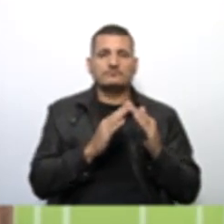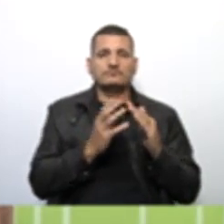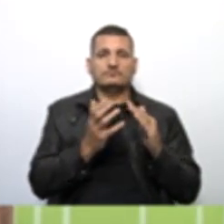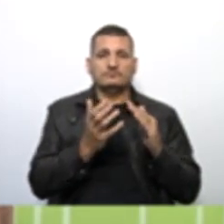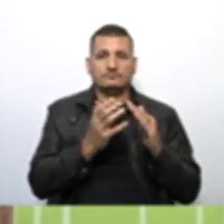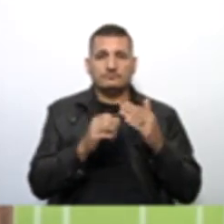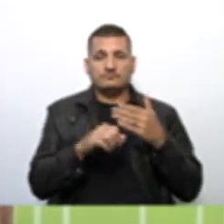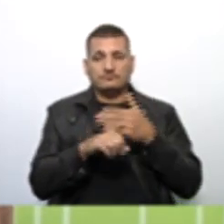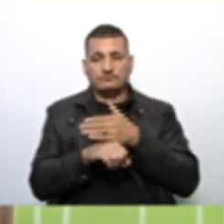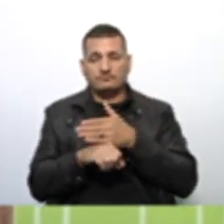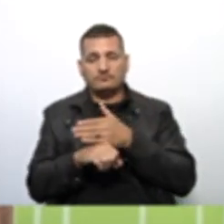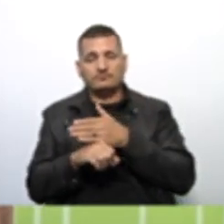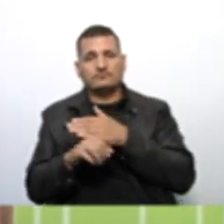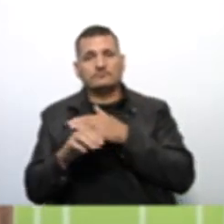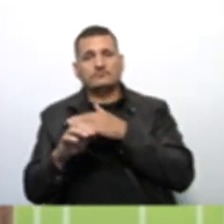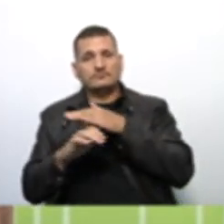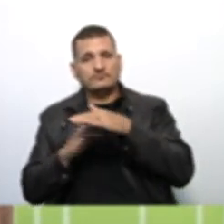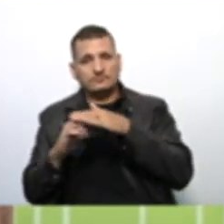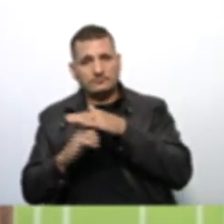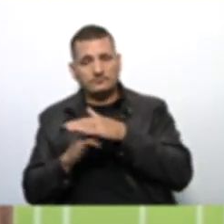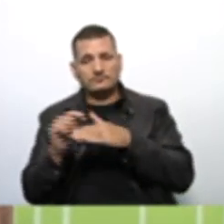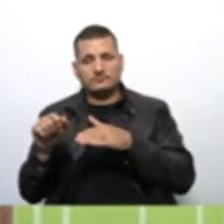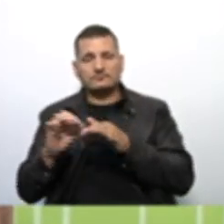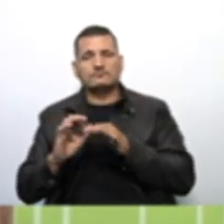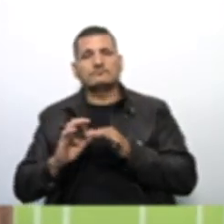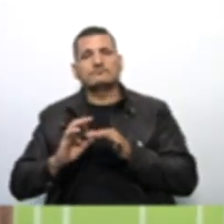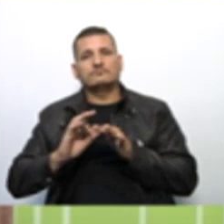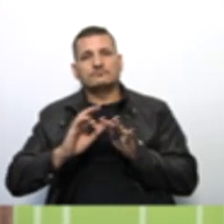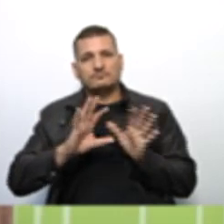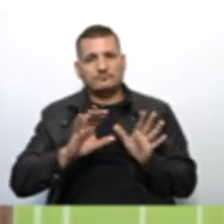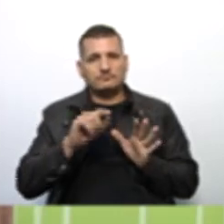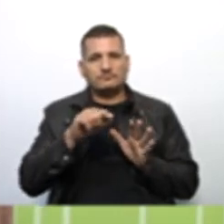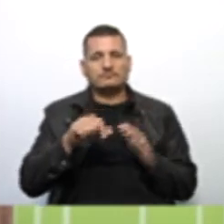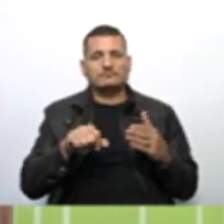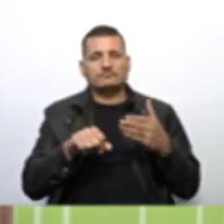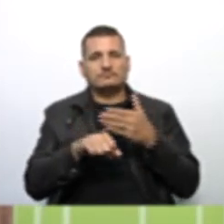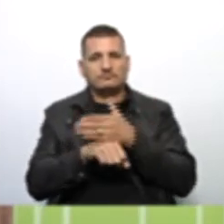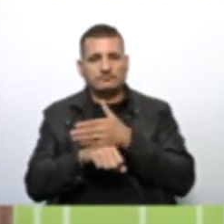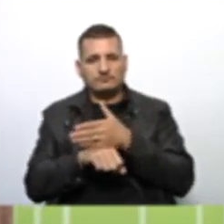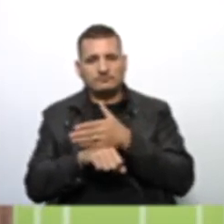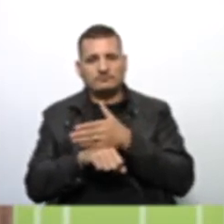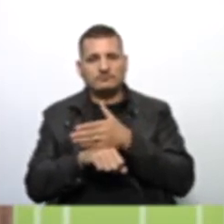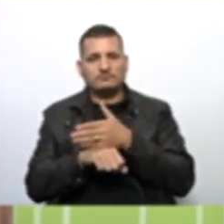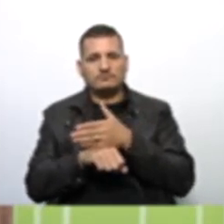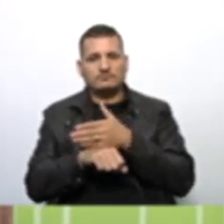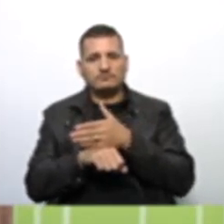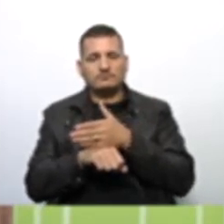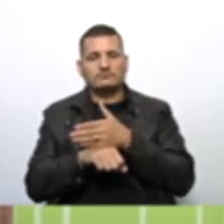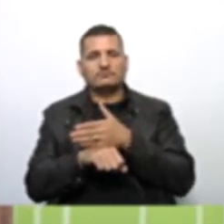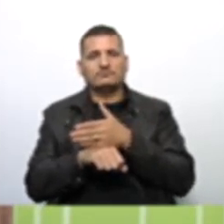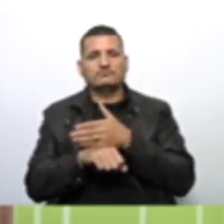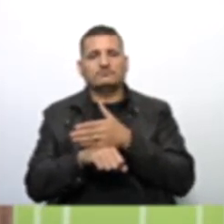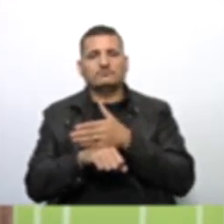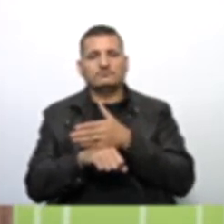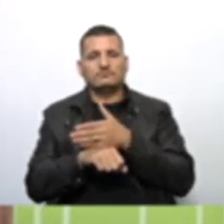serviço da empresa, a empresa disponibiliza exatamente para você acessar de casa, através de um